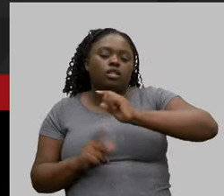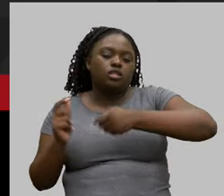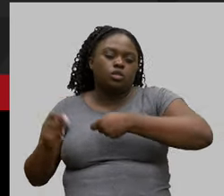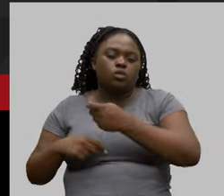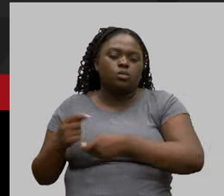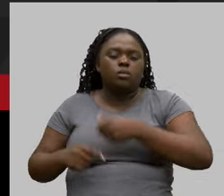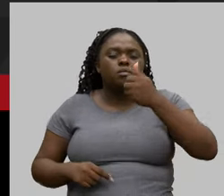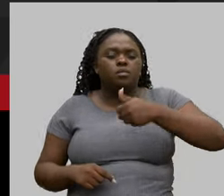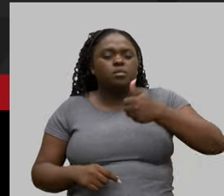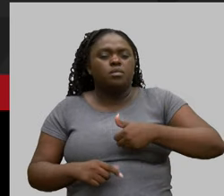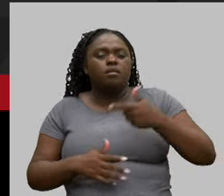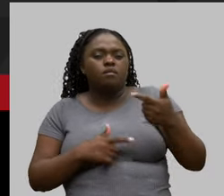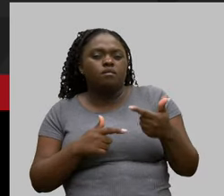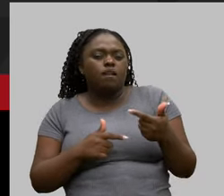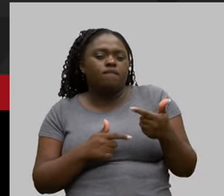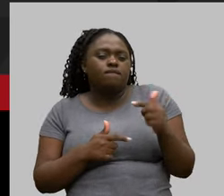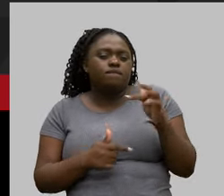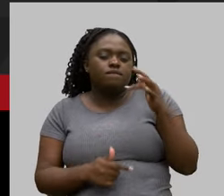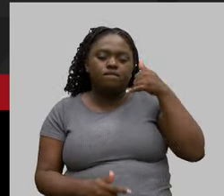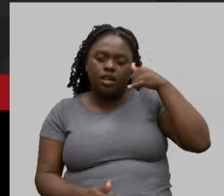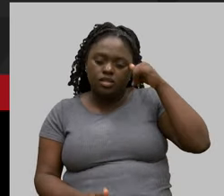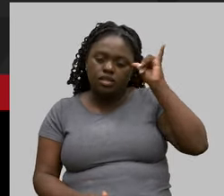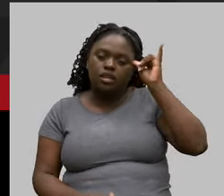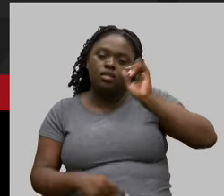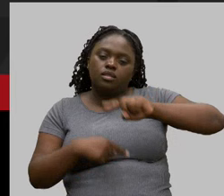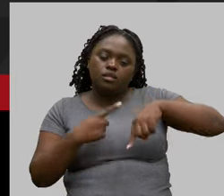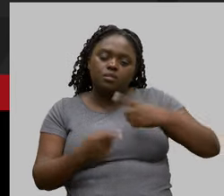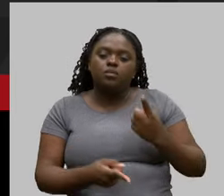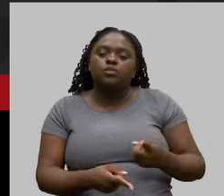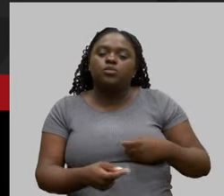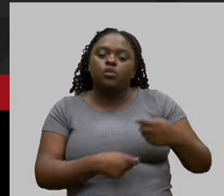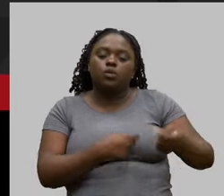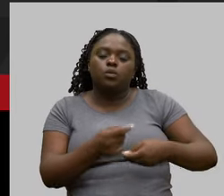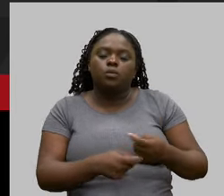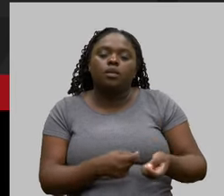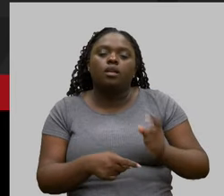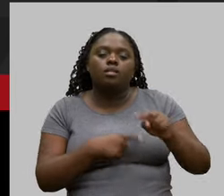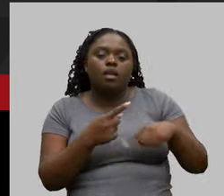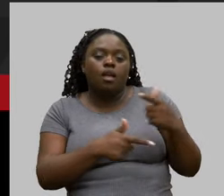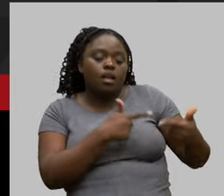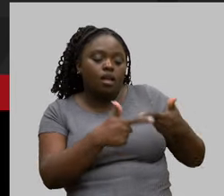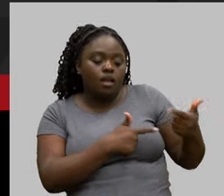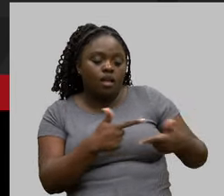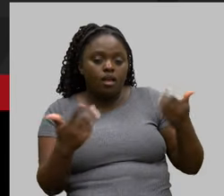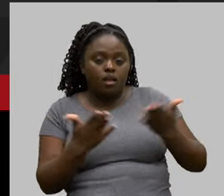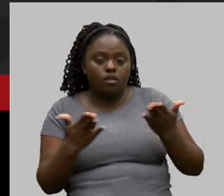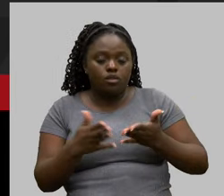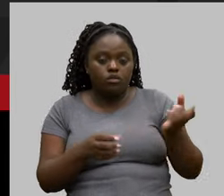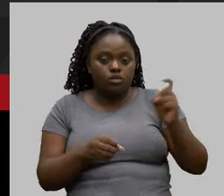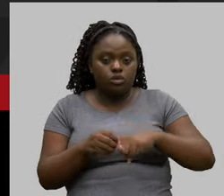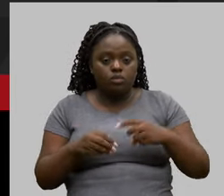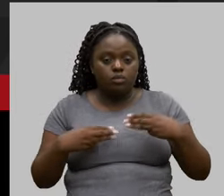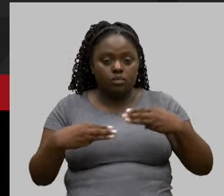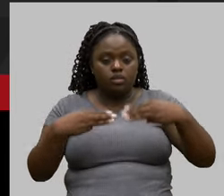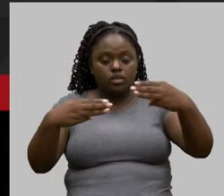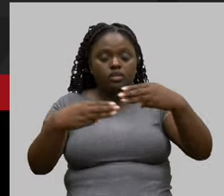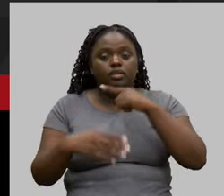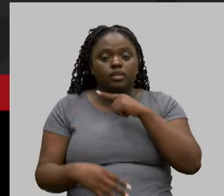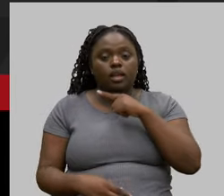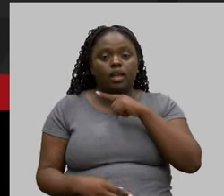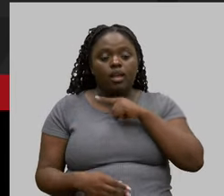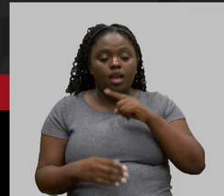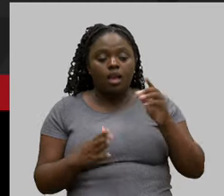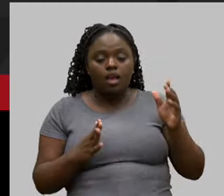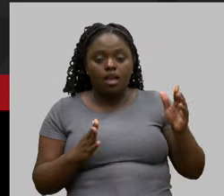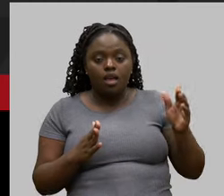Fazenda economia trabalho depois voltamos e agora finalmente voltamos a a ser o ministério a ter uma caixinha lá na lá na